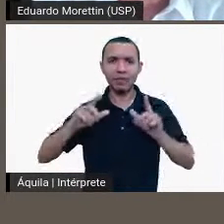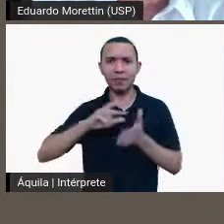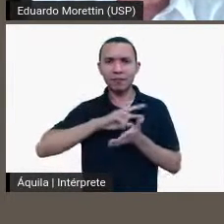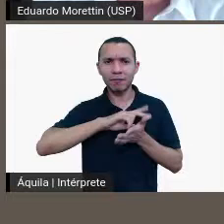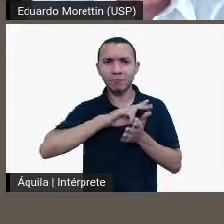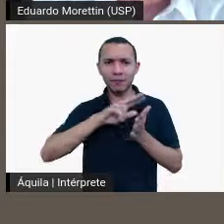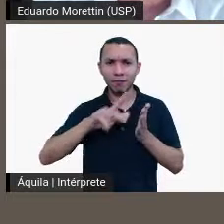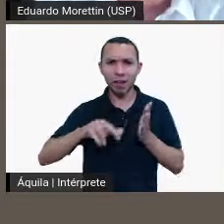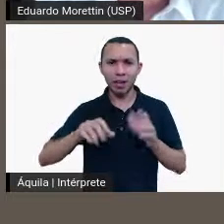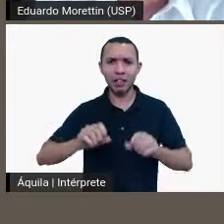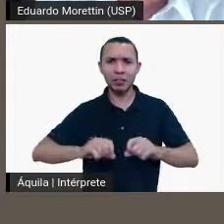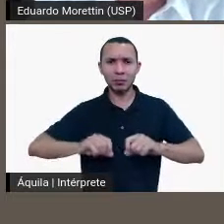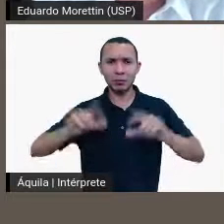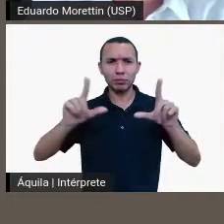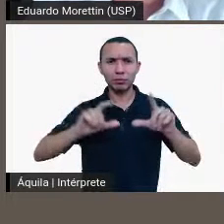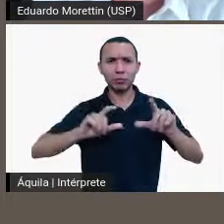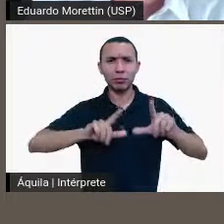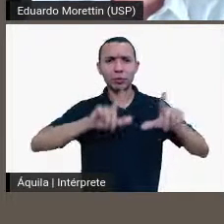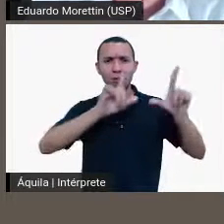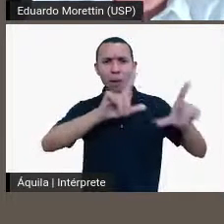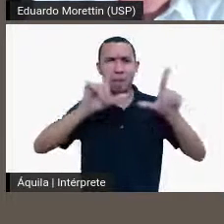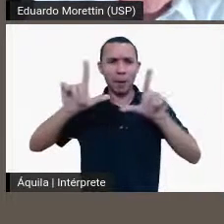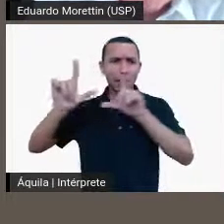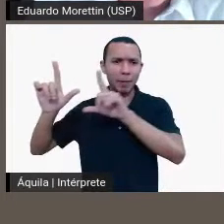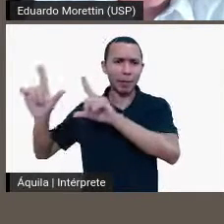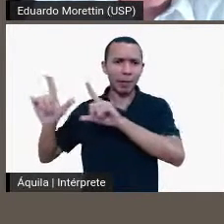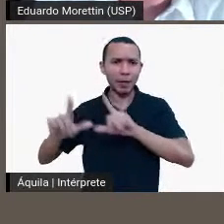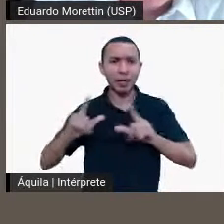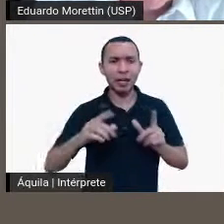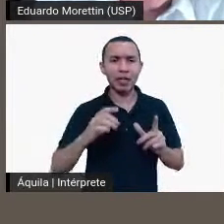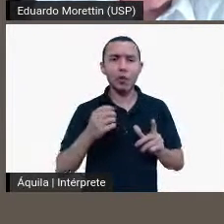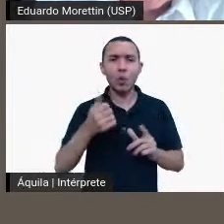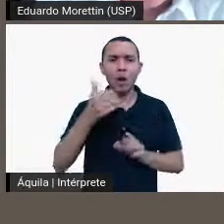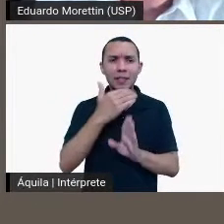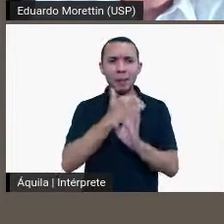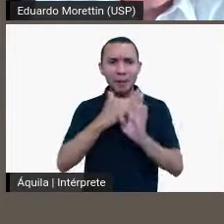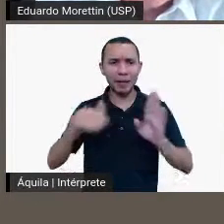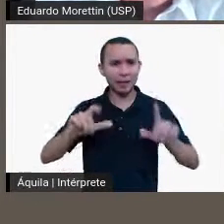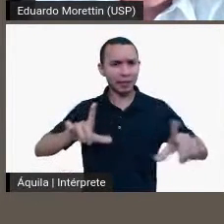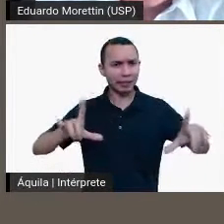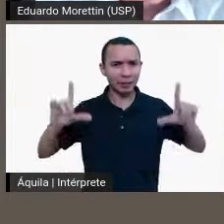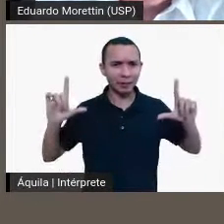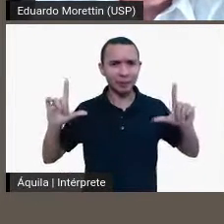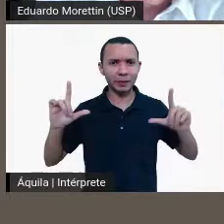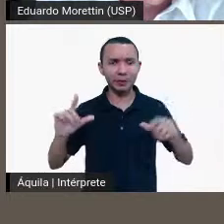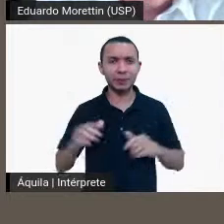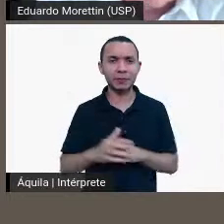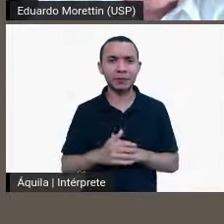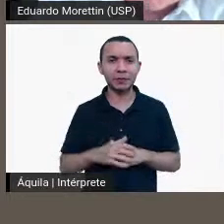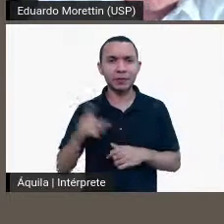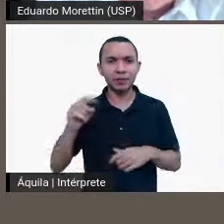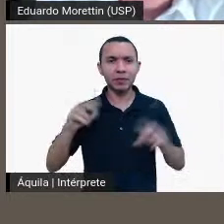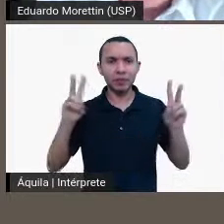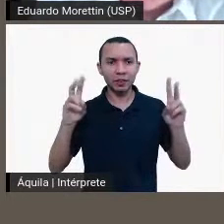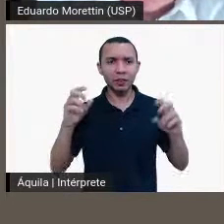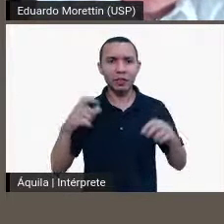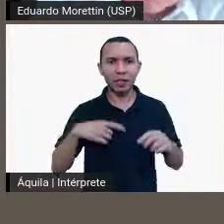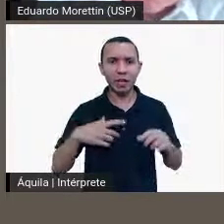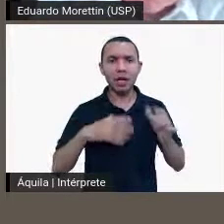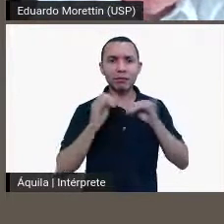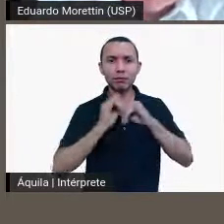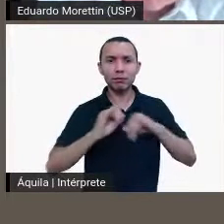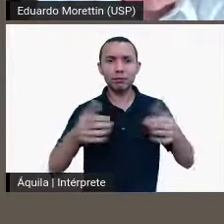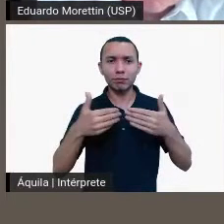vários cartazes, enfim, que ocupam quase que metade do plano, a respeito de um lançamento, que é Sangue